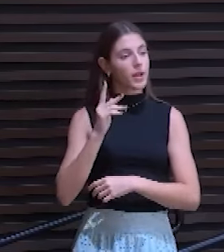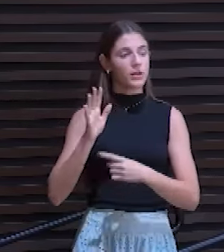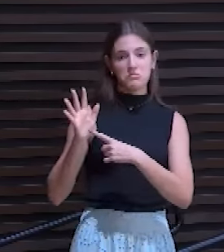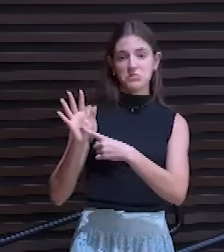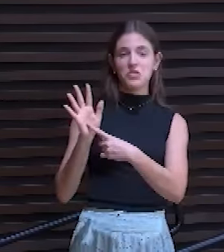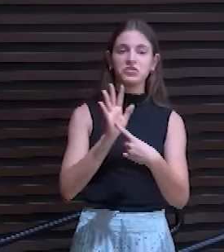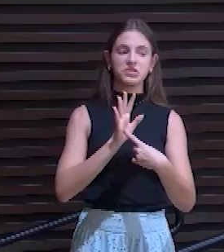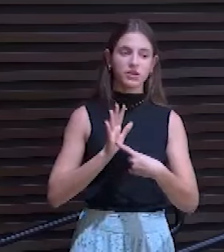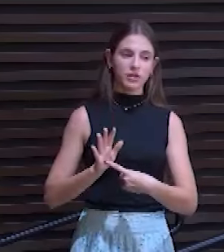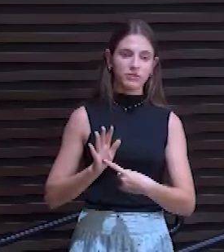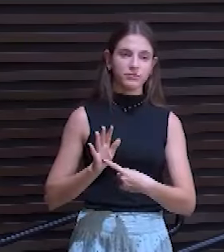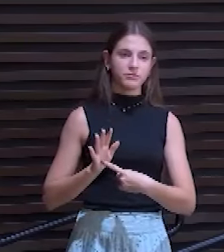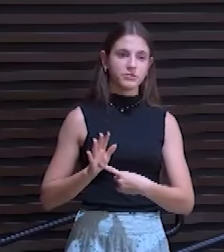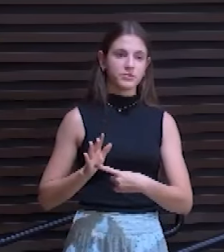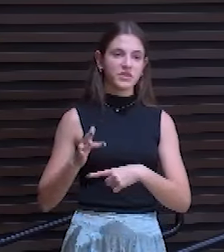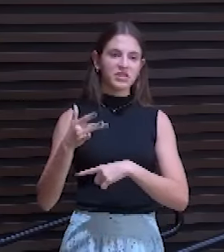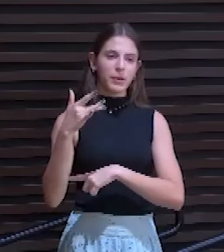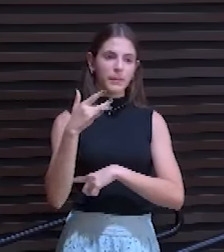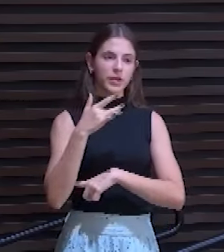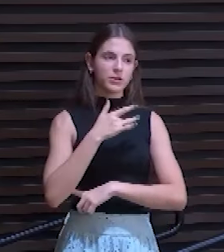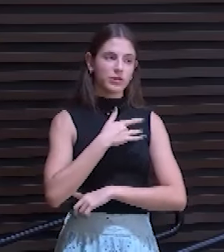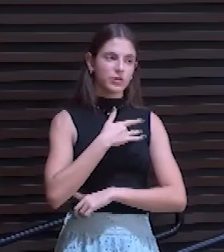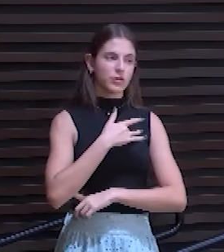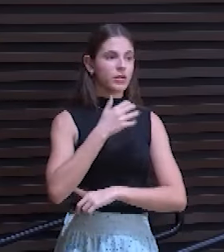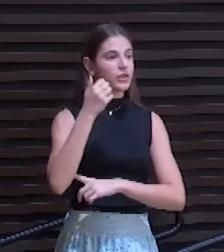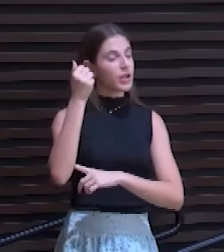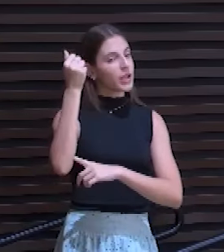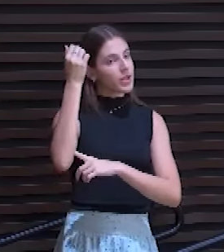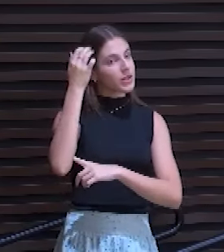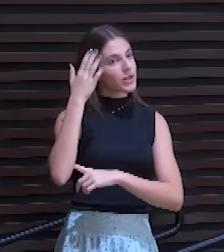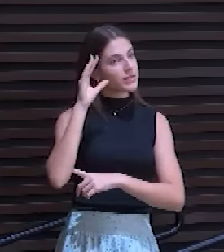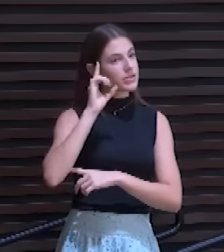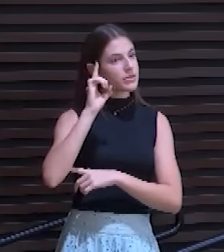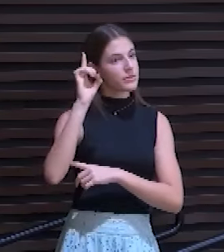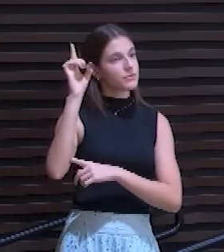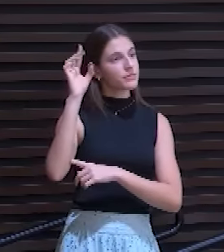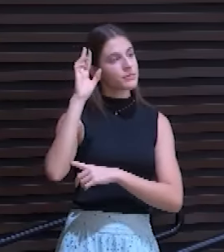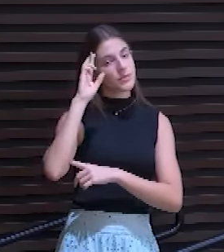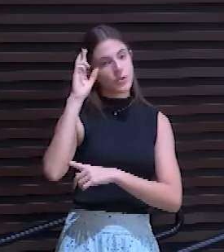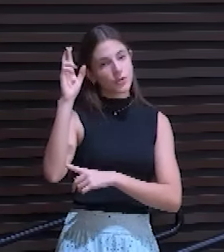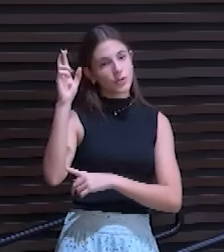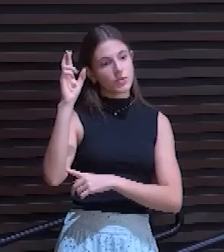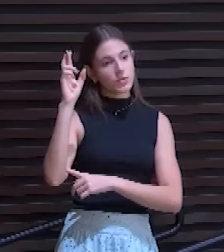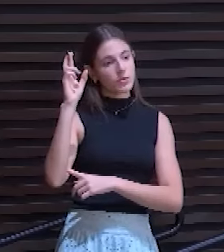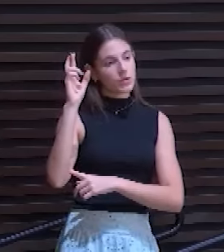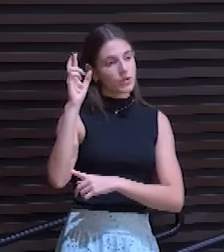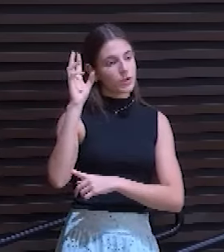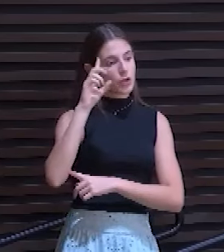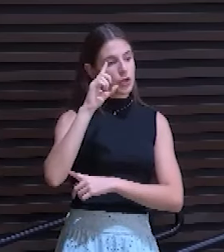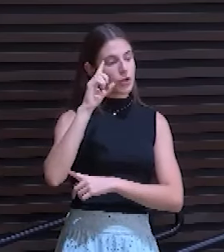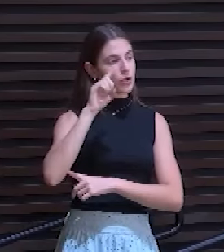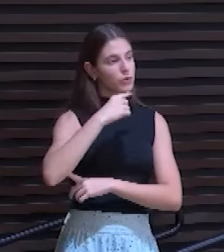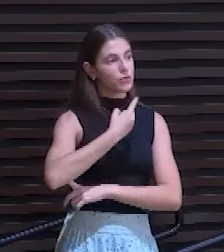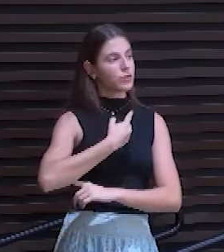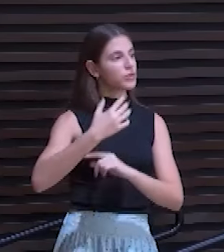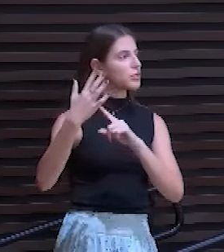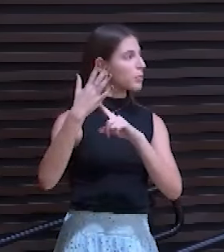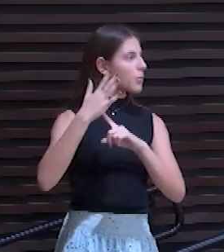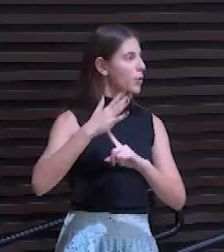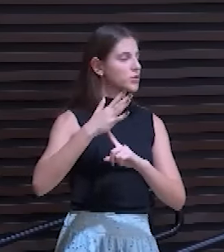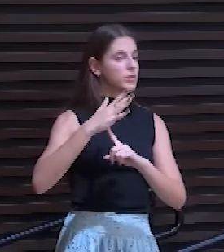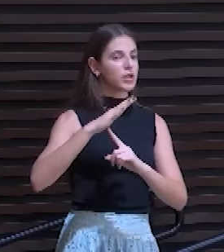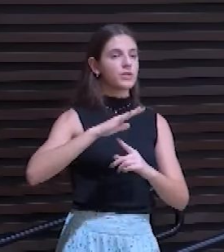meus irmãos, misericórdia. E graças a Deus que o Senhor, Ele quebra a gente. Oh Deus